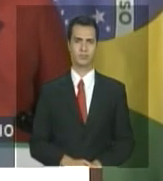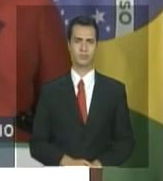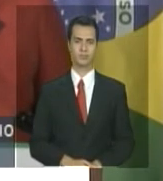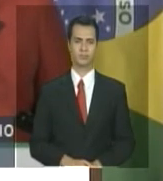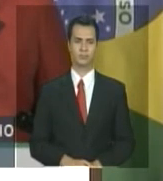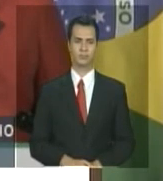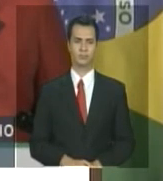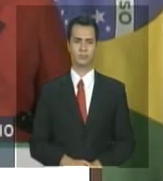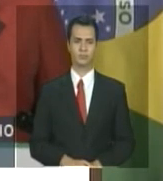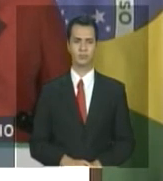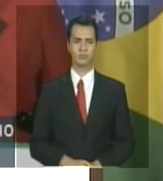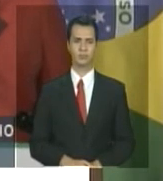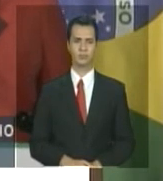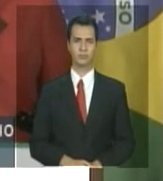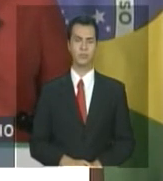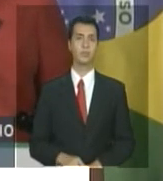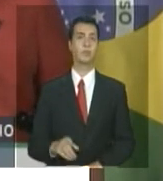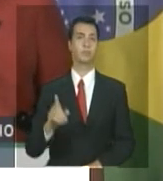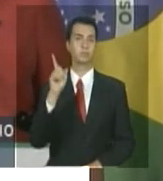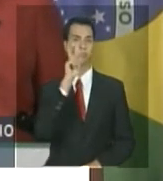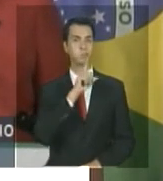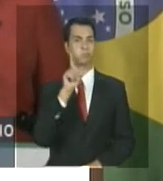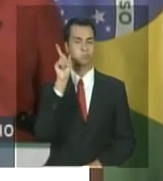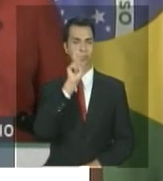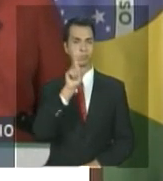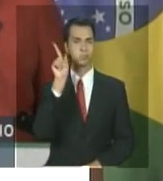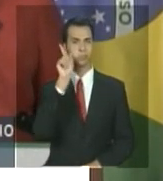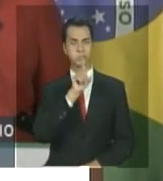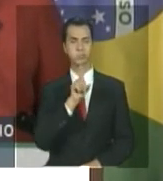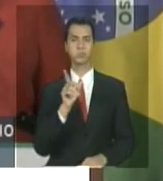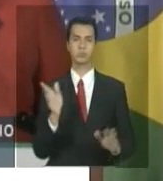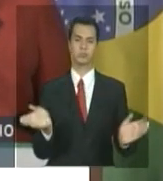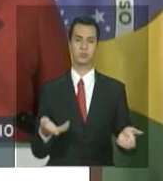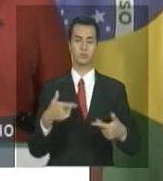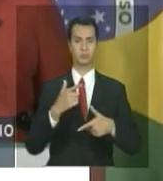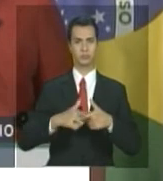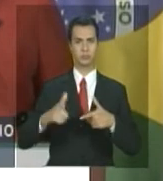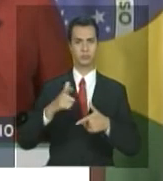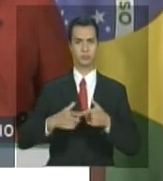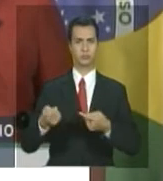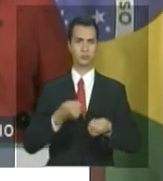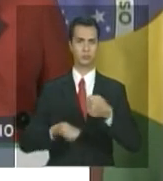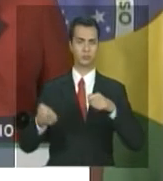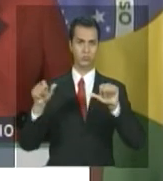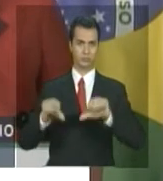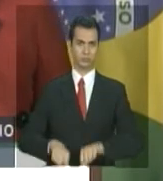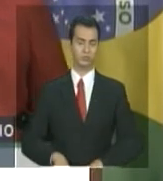Os Estados Unidos, nessa conjuntura de crise e para a